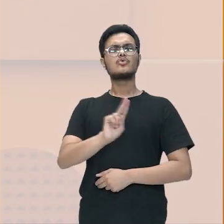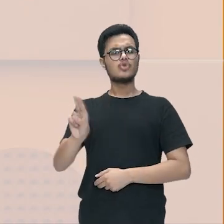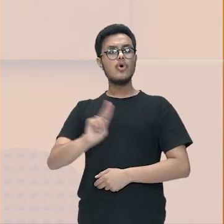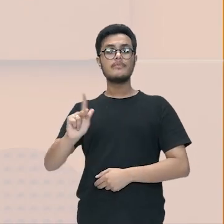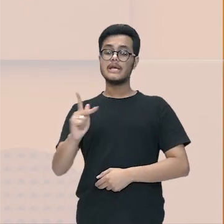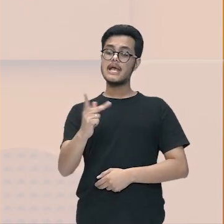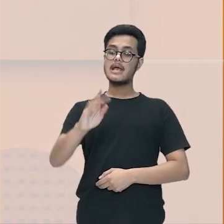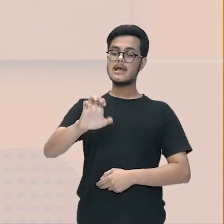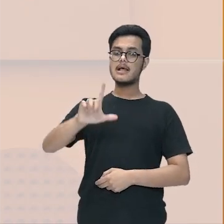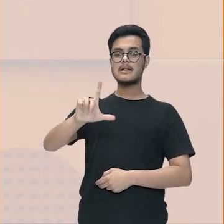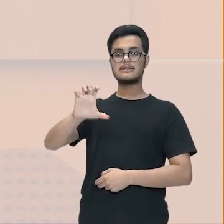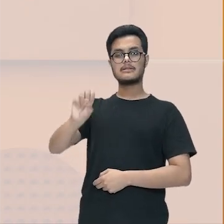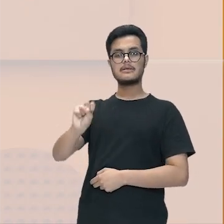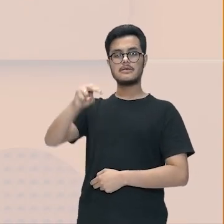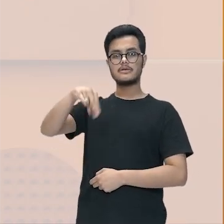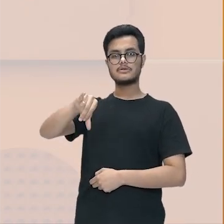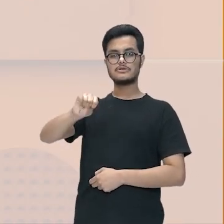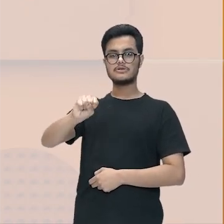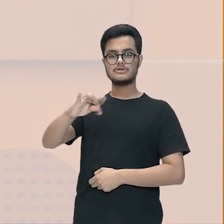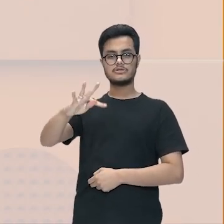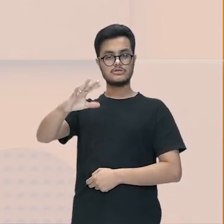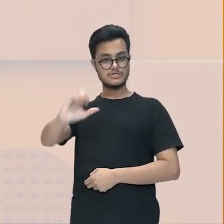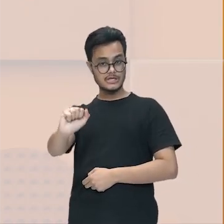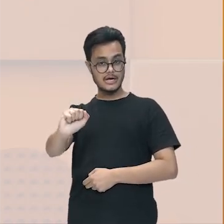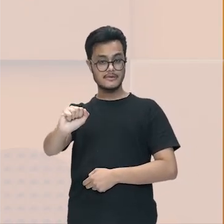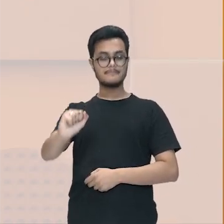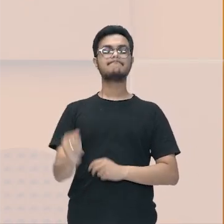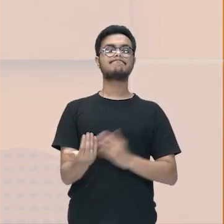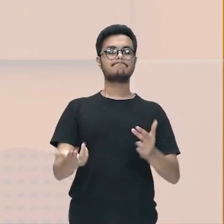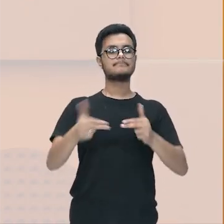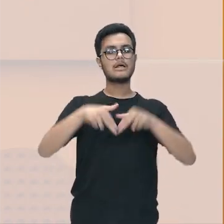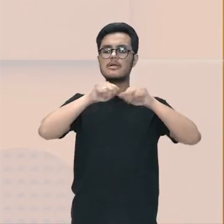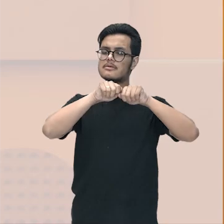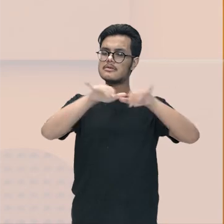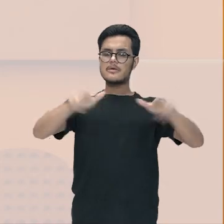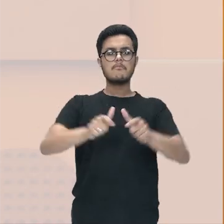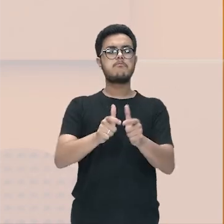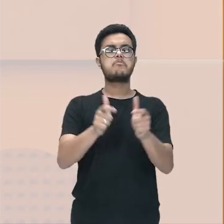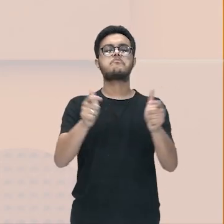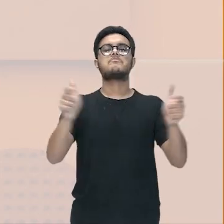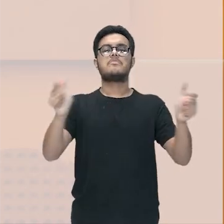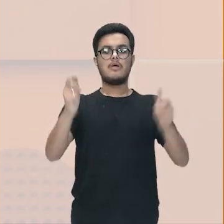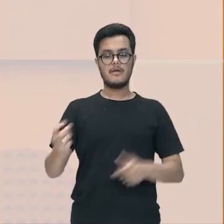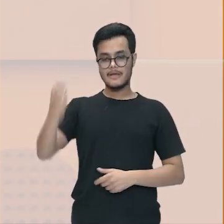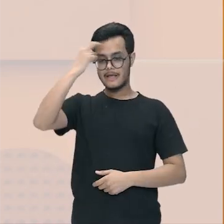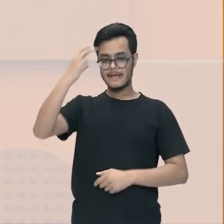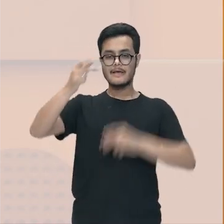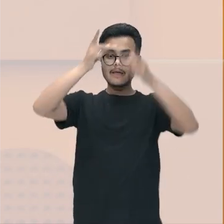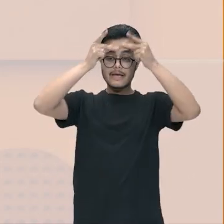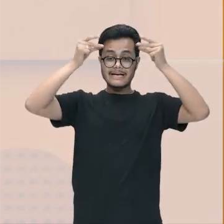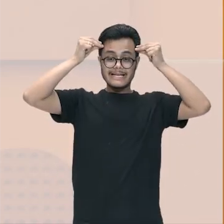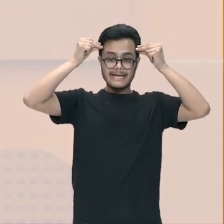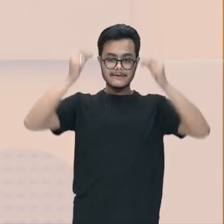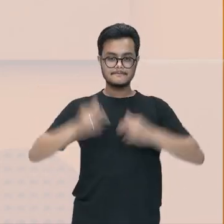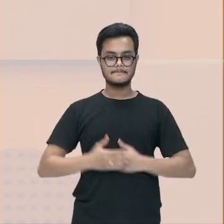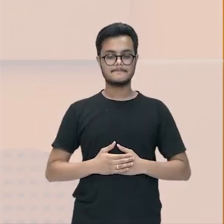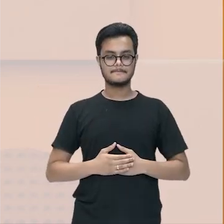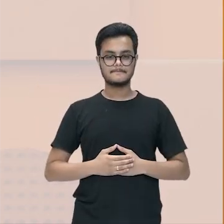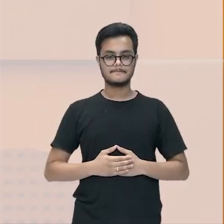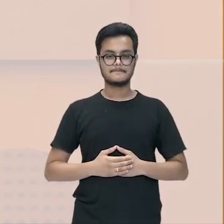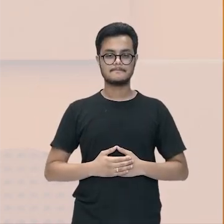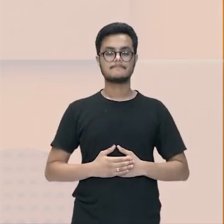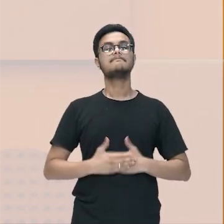falando desse mesmo período aí, que é, então, né, da expansão, então, dessa cultura, o quê? Grega, tá? E,